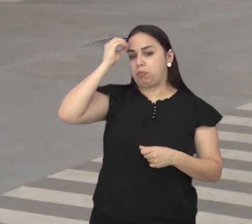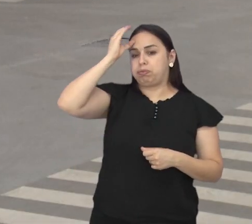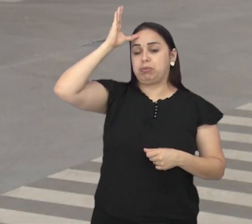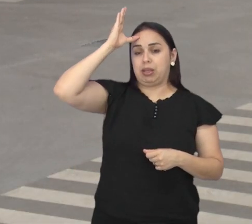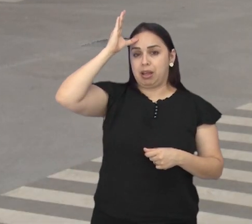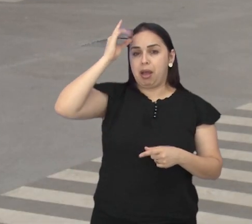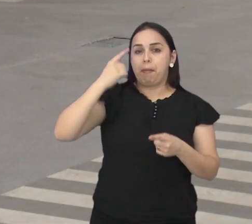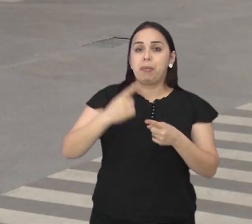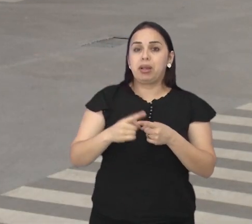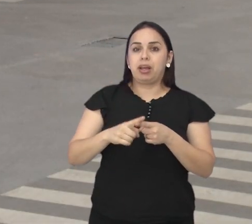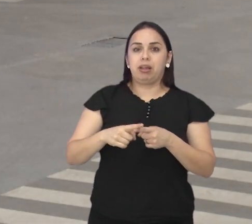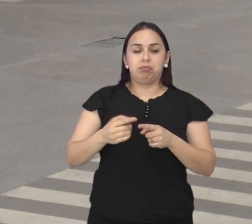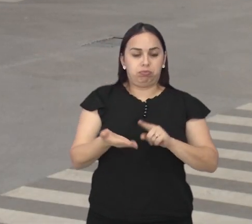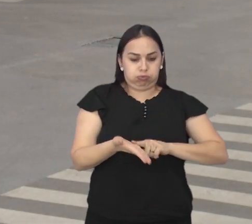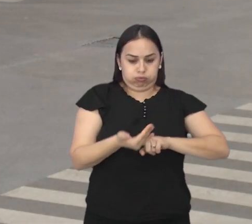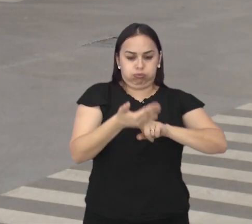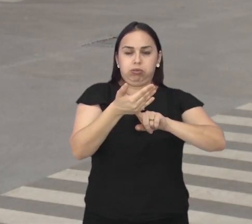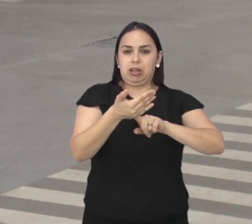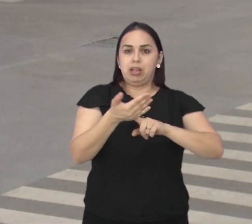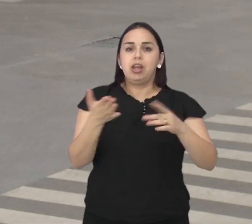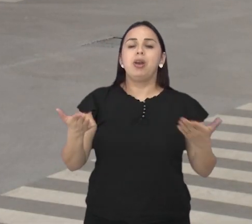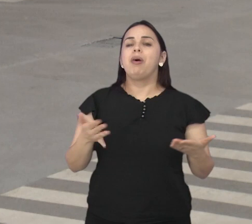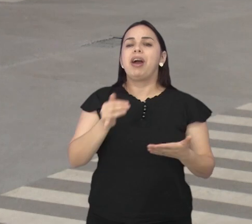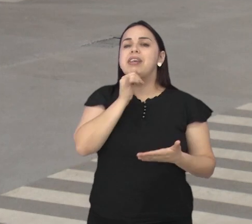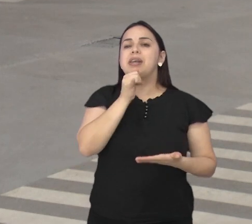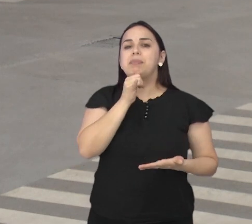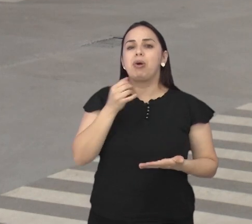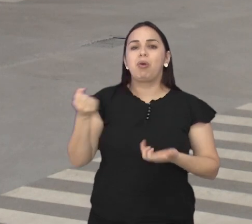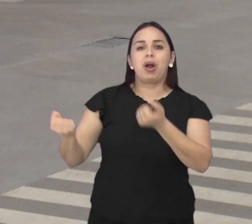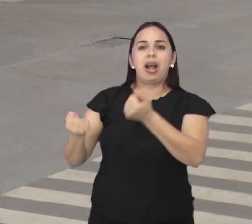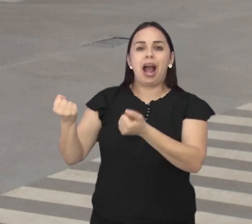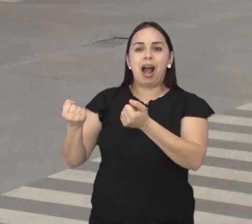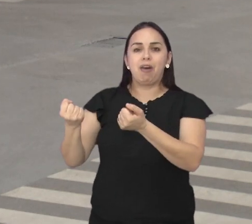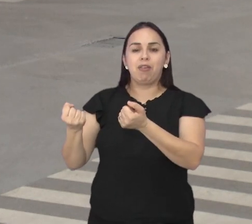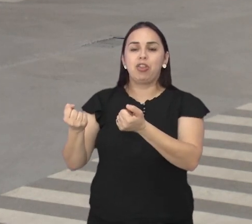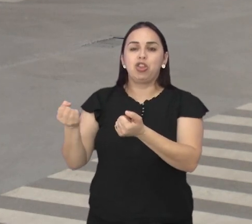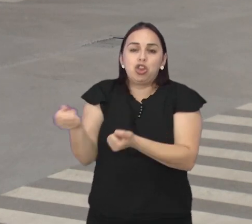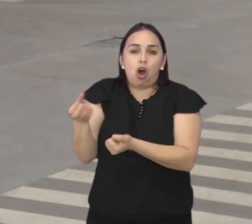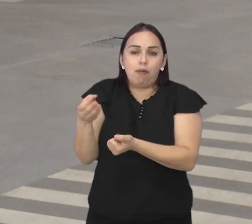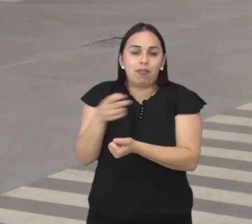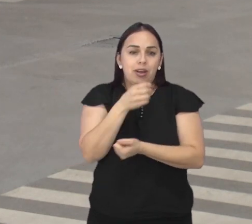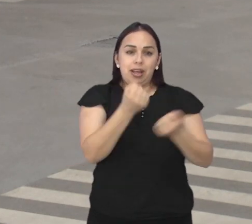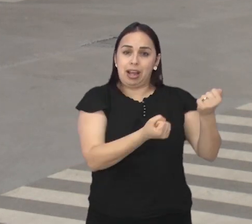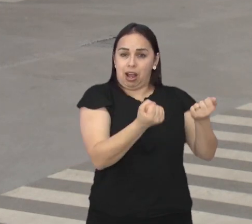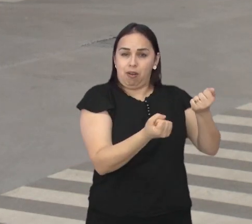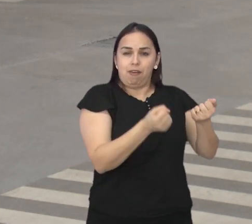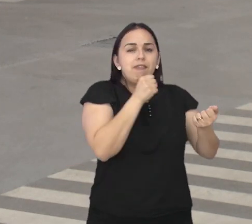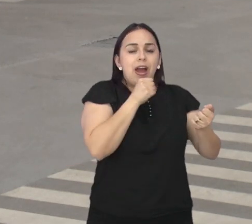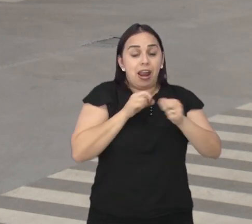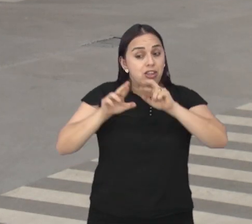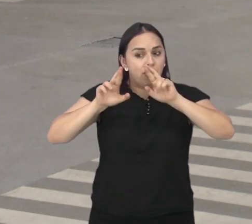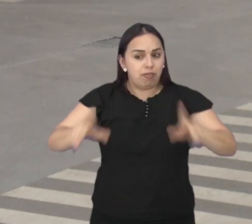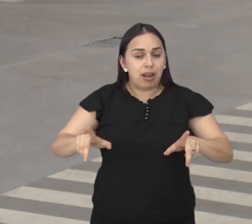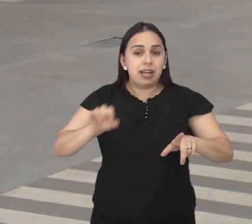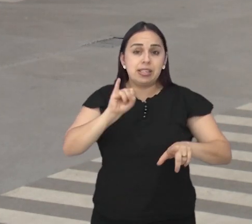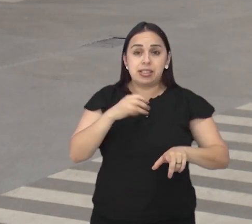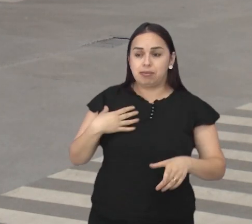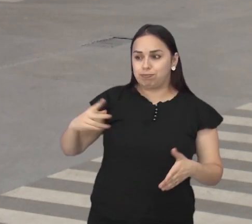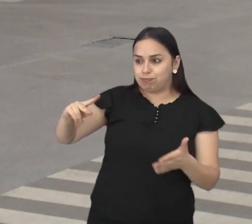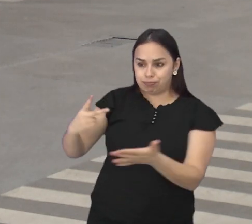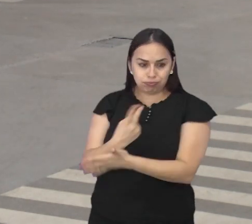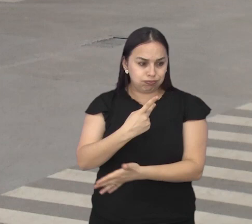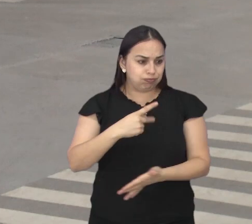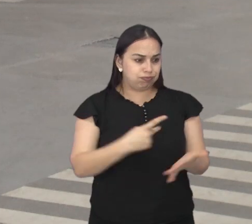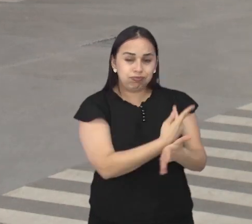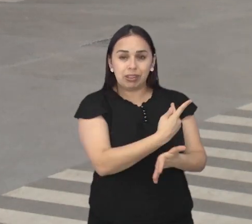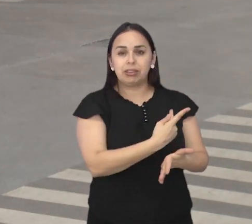certo conhecimento, porque como é muita tecnologia e os carros hoje são diferentes dos antigos, então se você fazer alguma